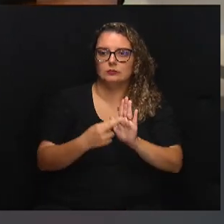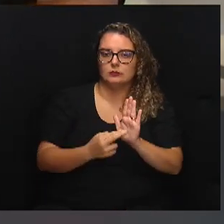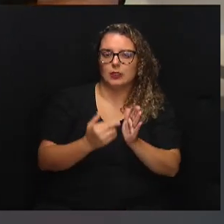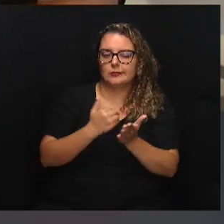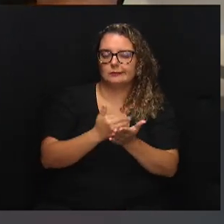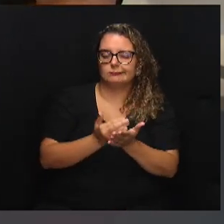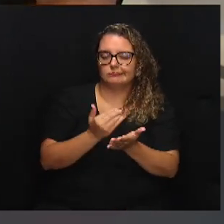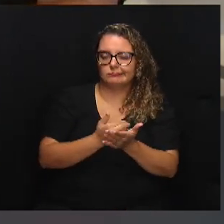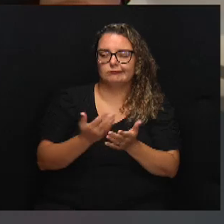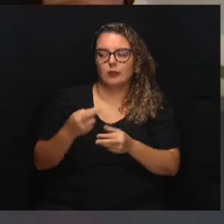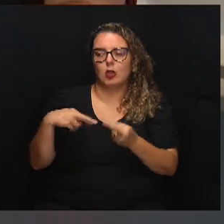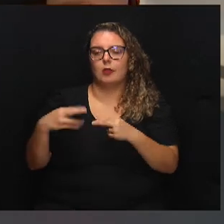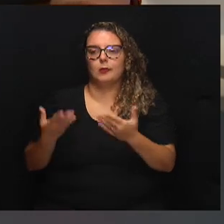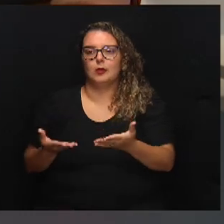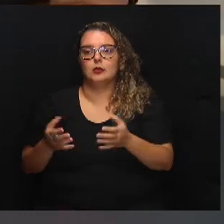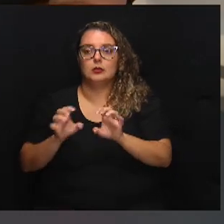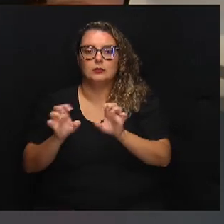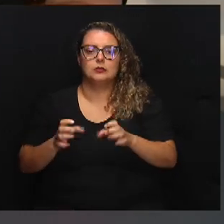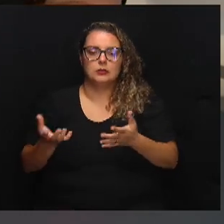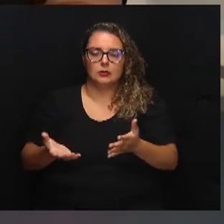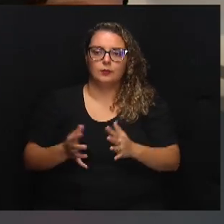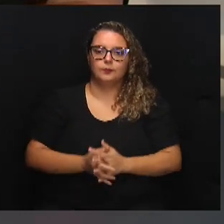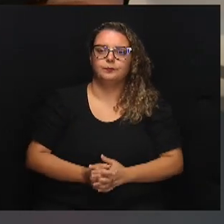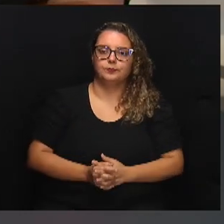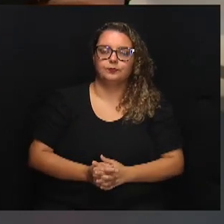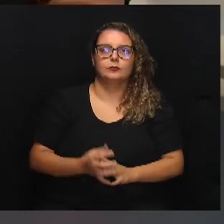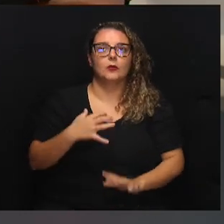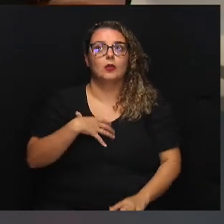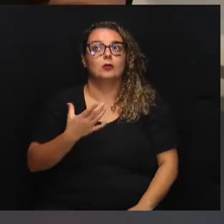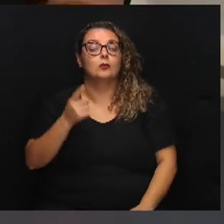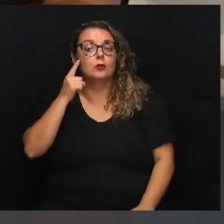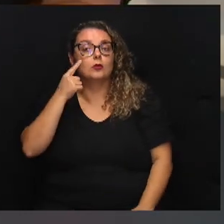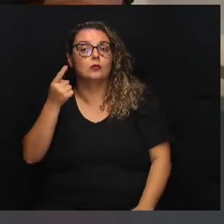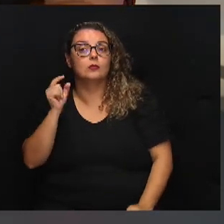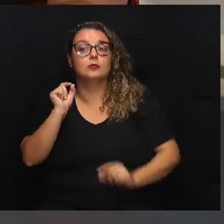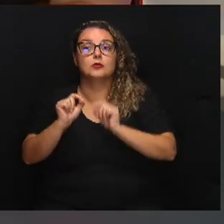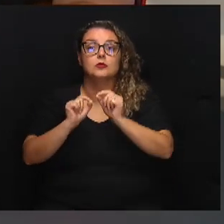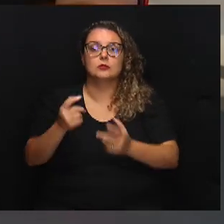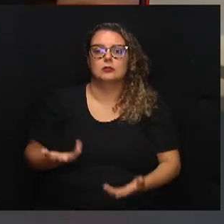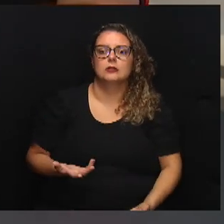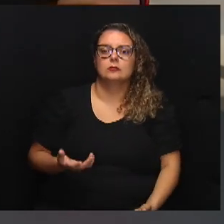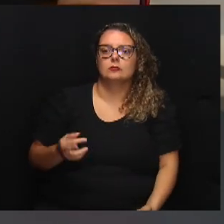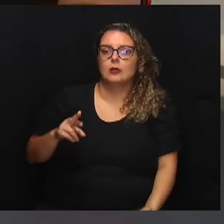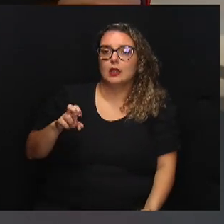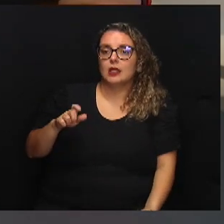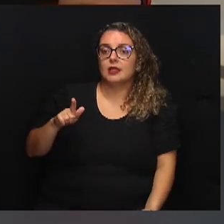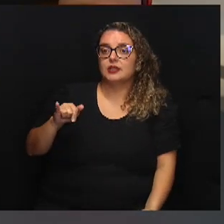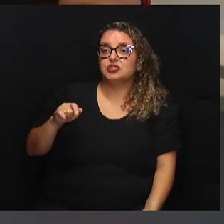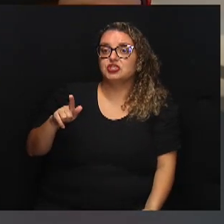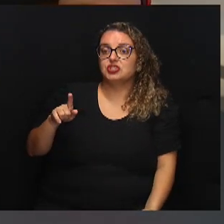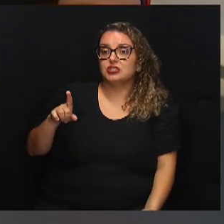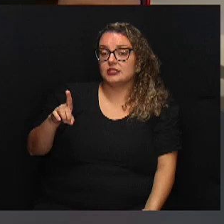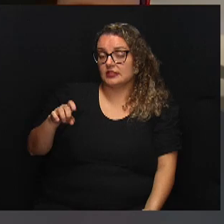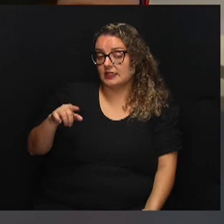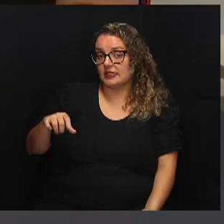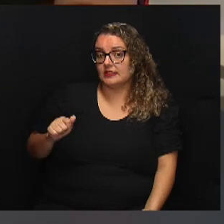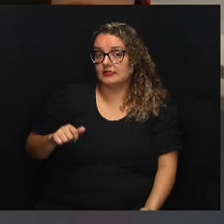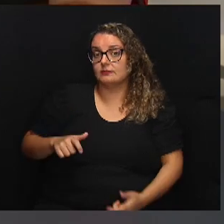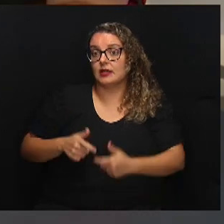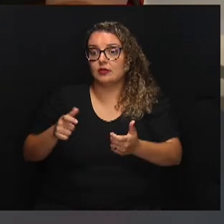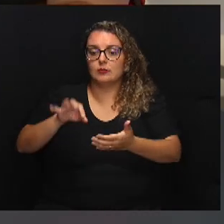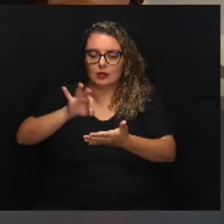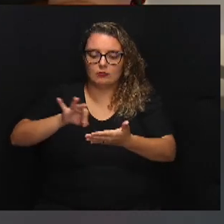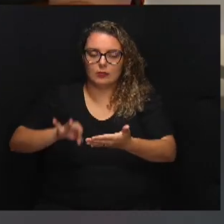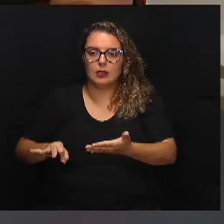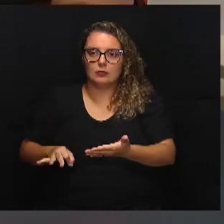em relação a essa estrutura. Então, de certo modo, o que nós observamos? Uma rigidez maior na correção. É isso